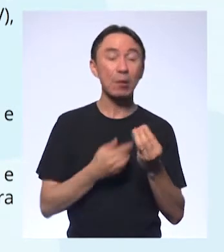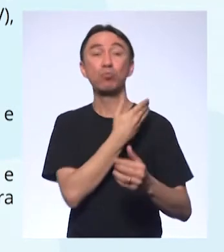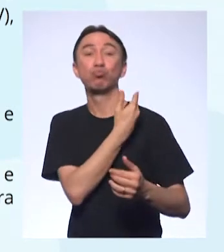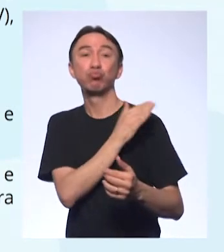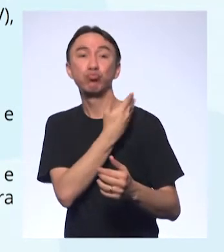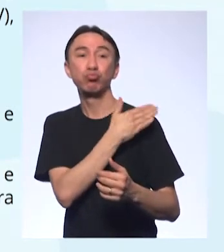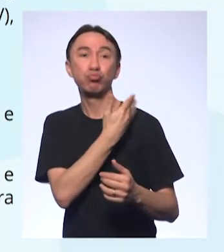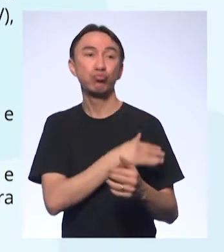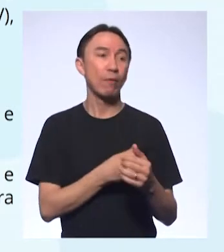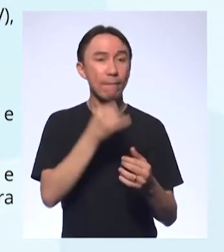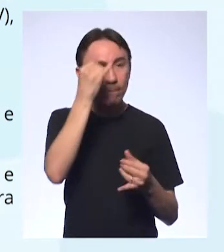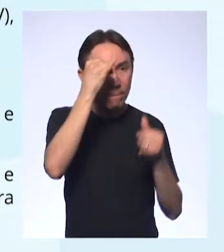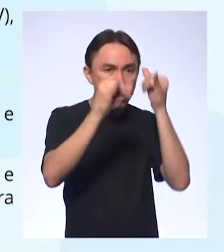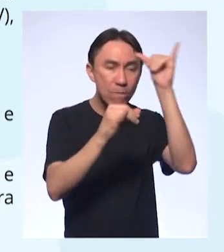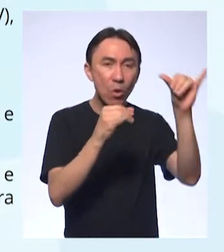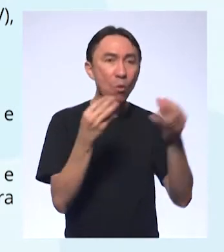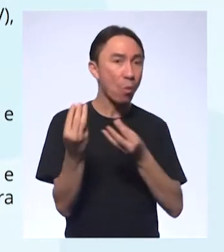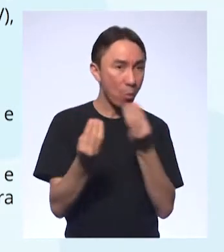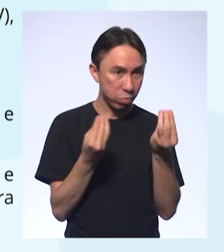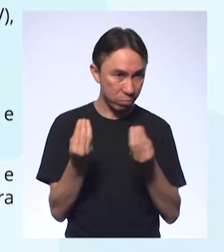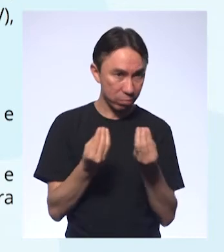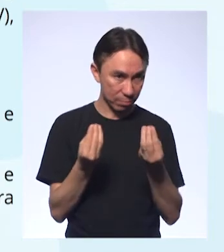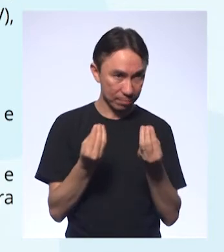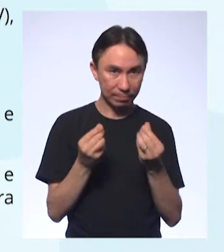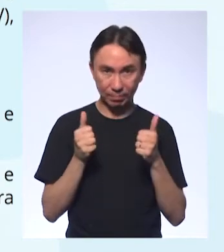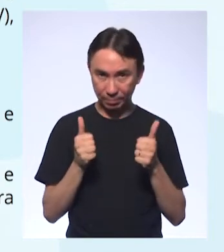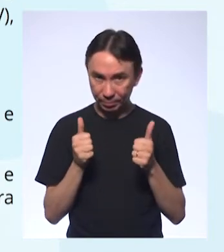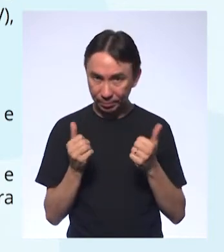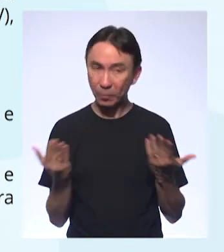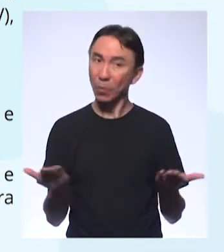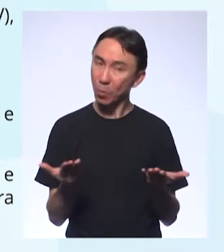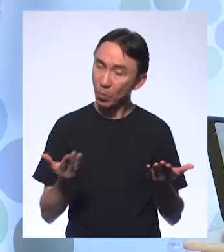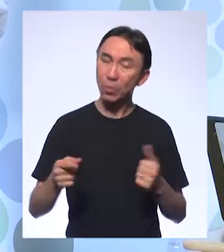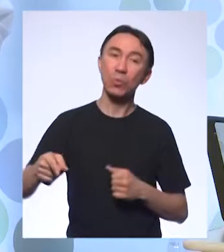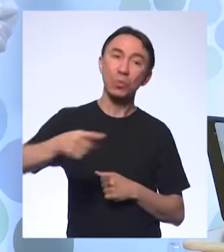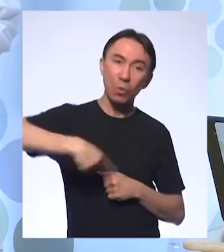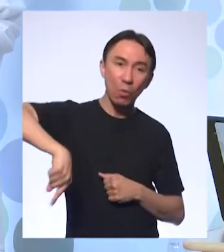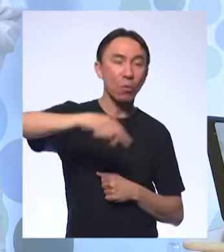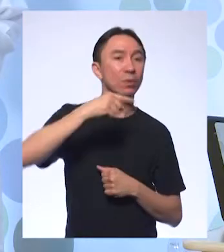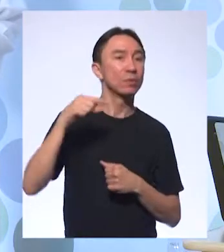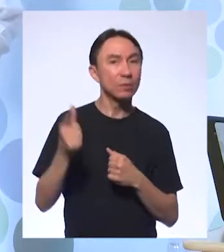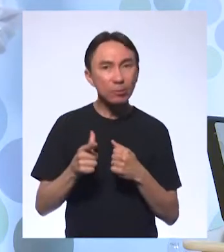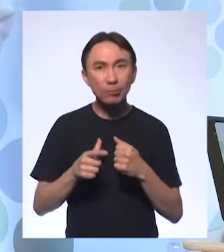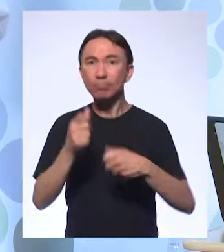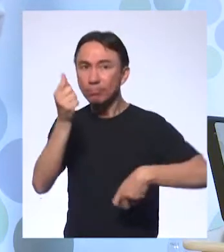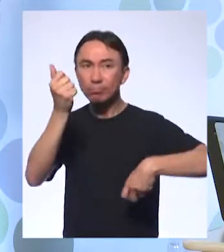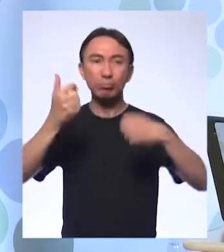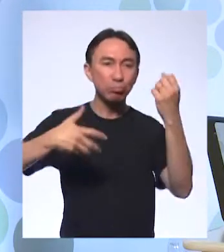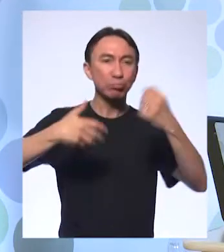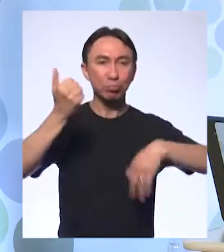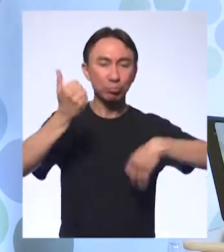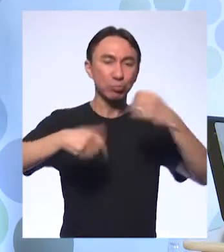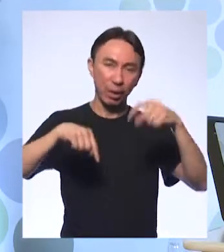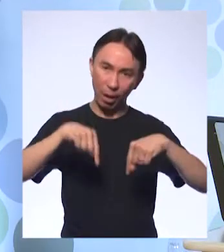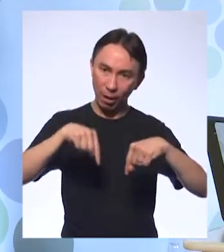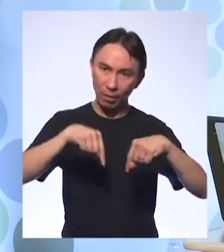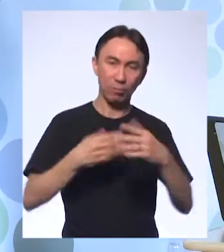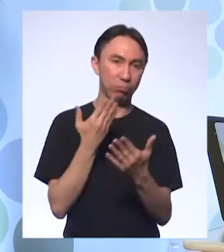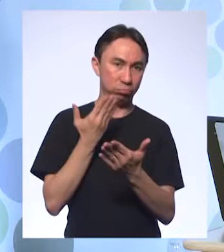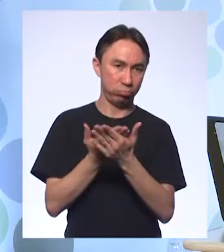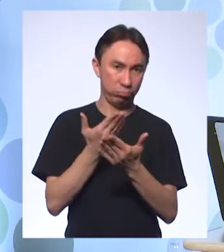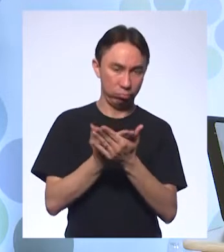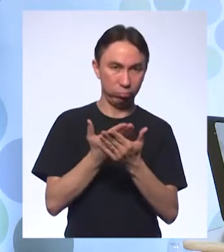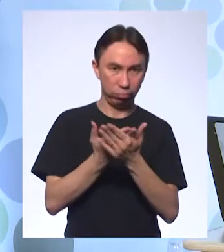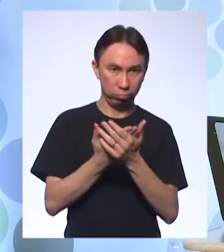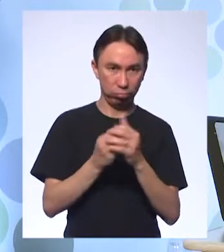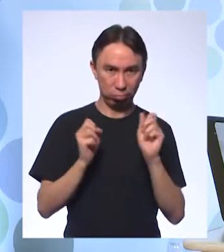contra pessoas portadoras de HIV. Então essa é a ideia aí da gente discutir um pouquinho nesta aula.